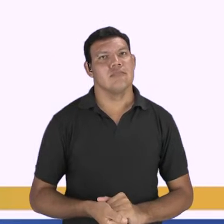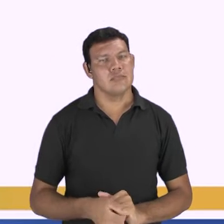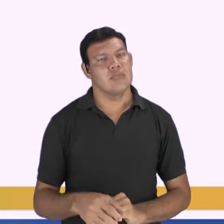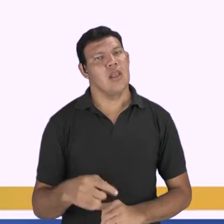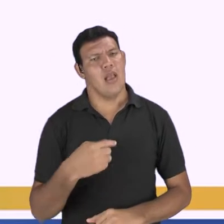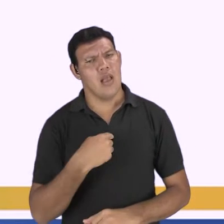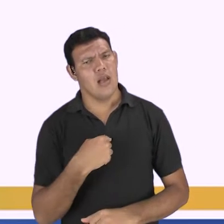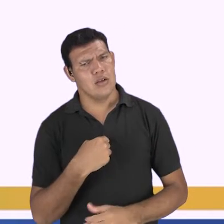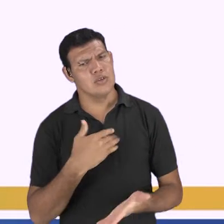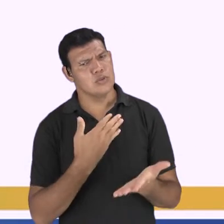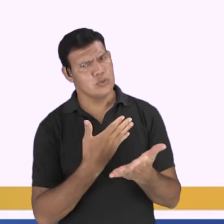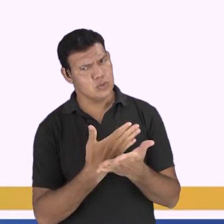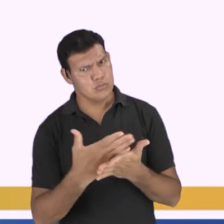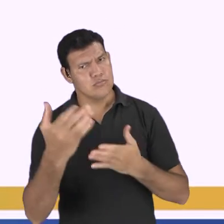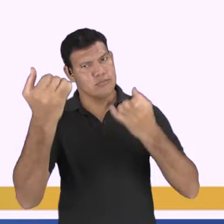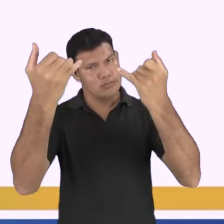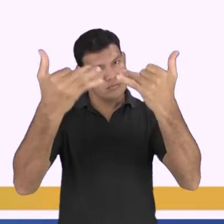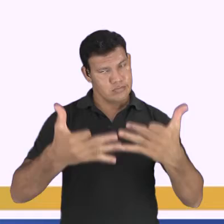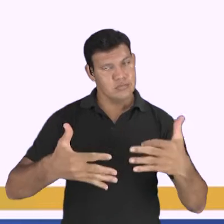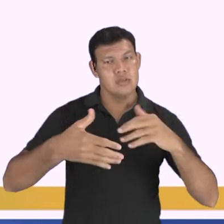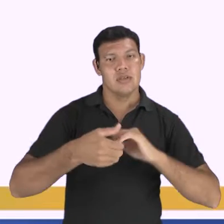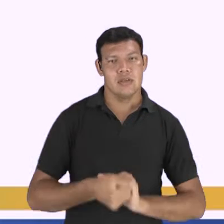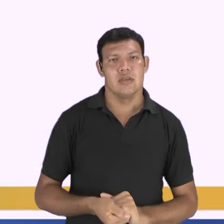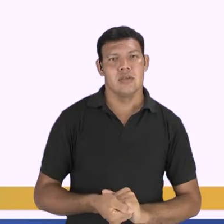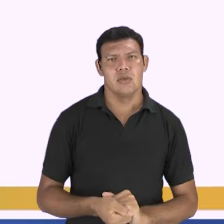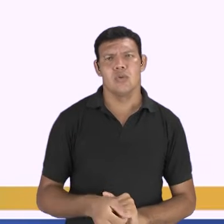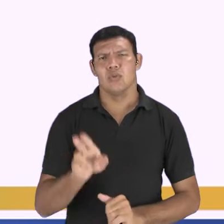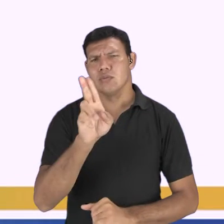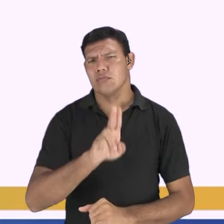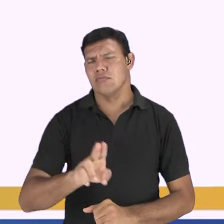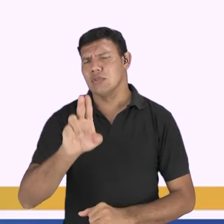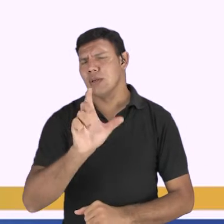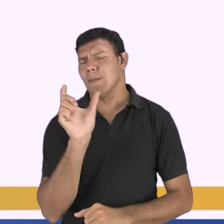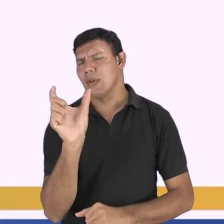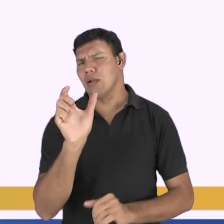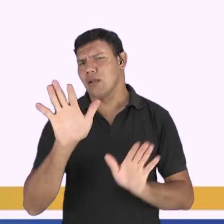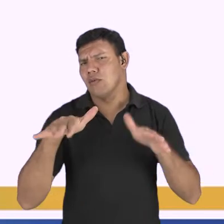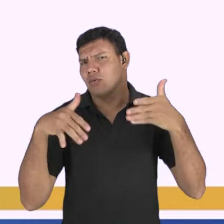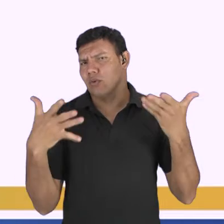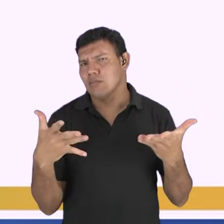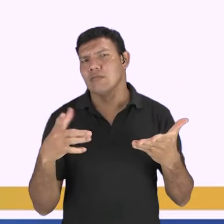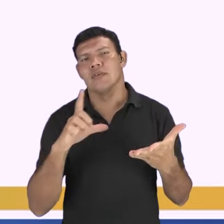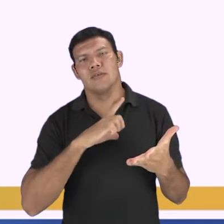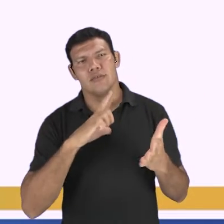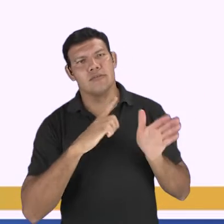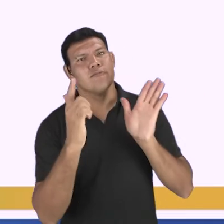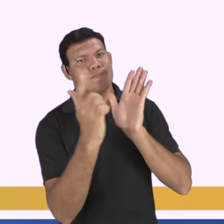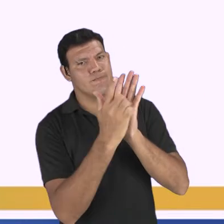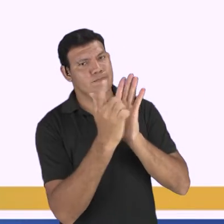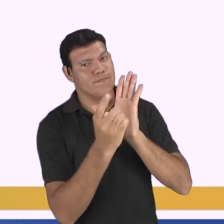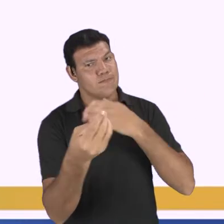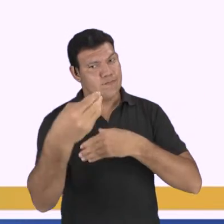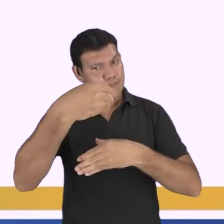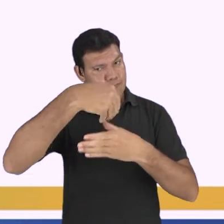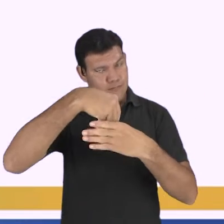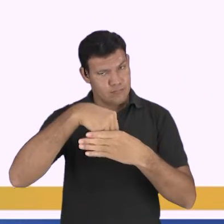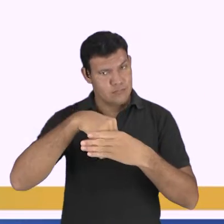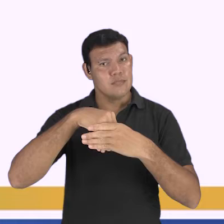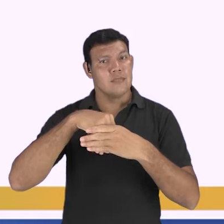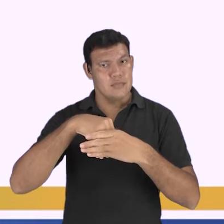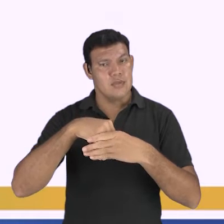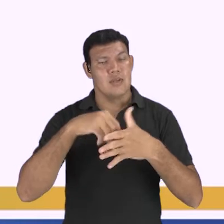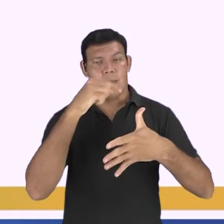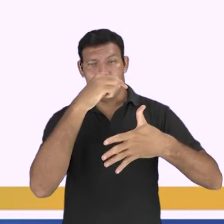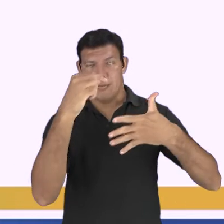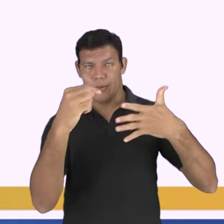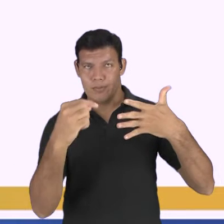quero começar a explicar alguma coisa. Que tipo de operador eu utilizo? Então, nós temos essas funções aí dentro desse elemento,